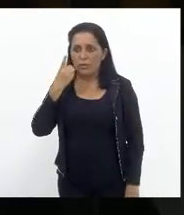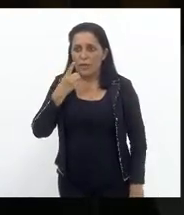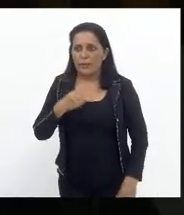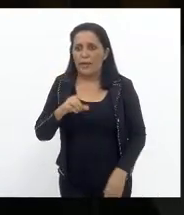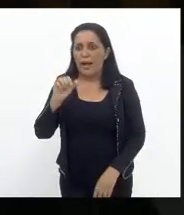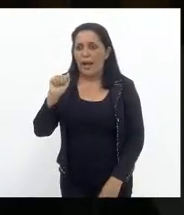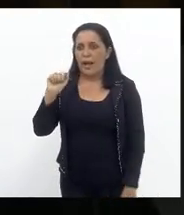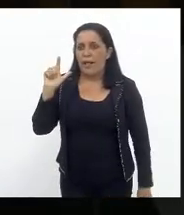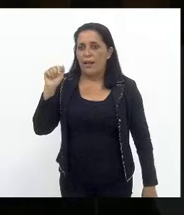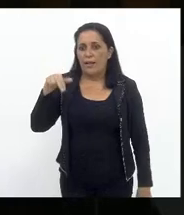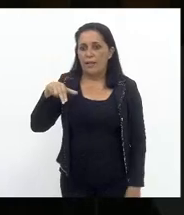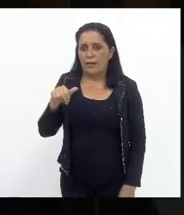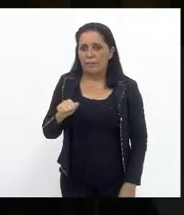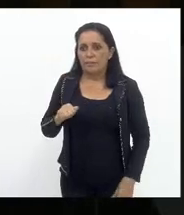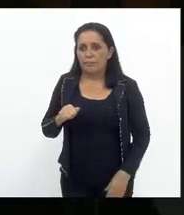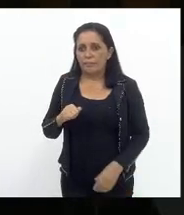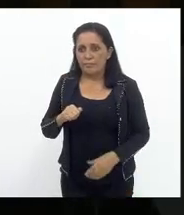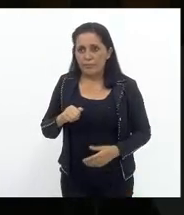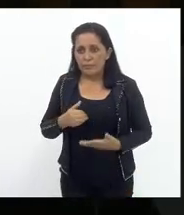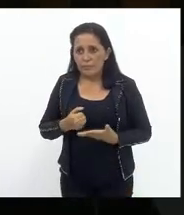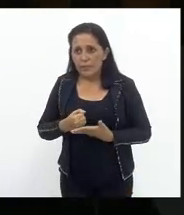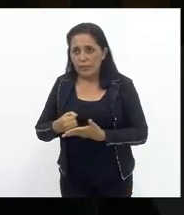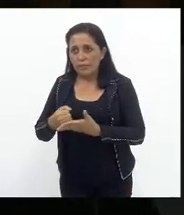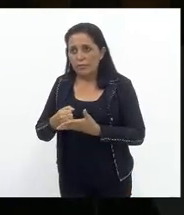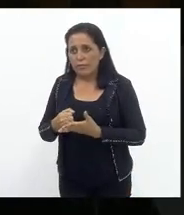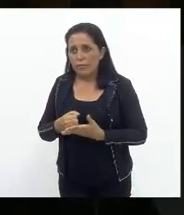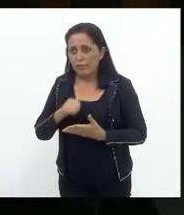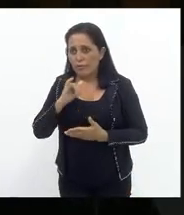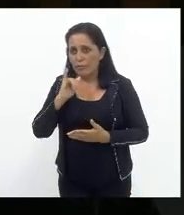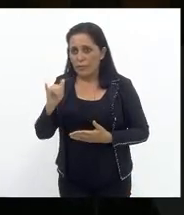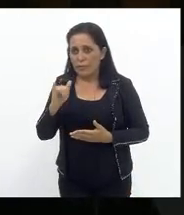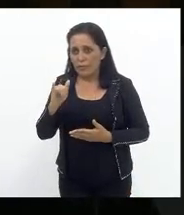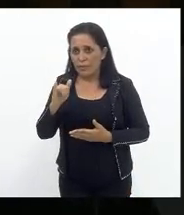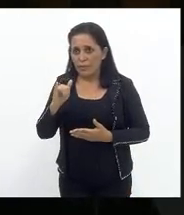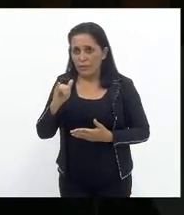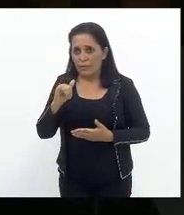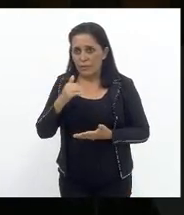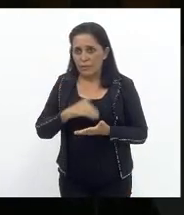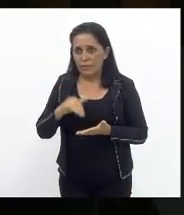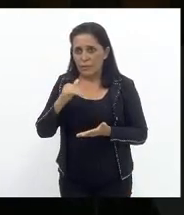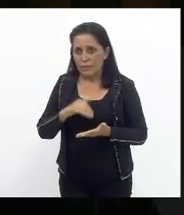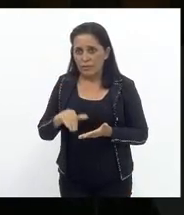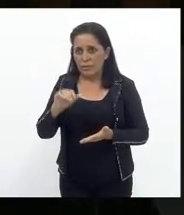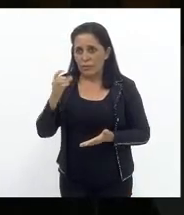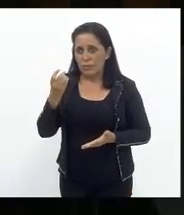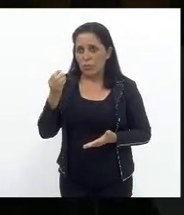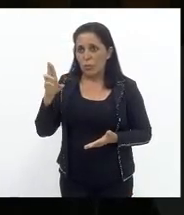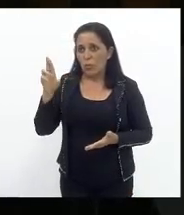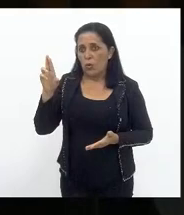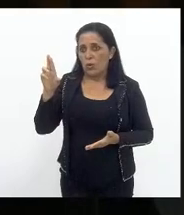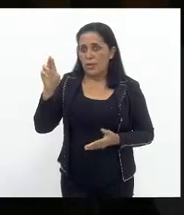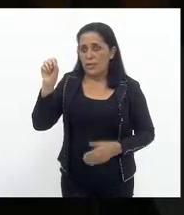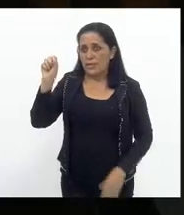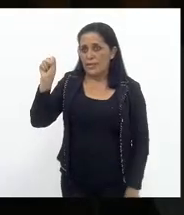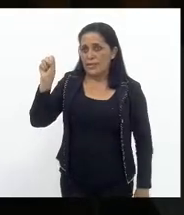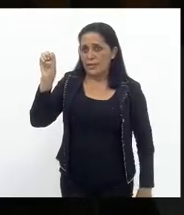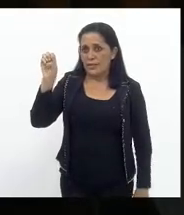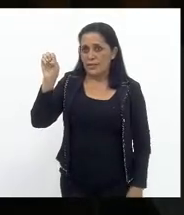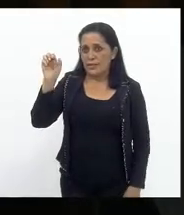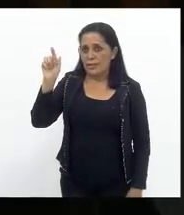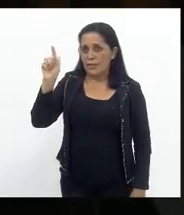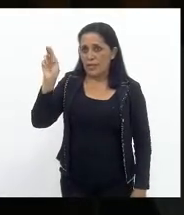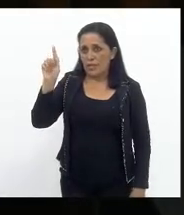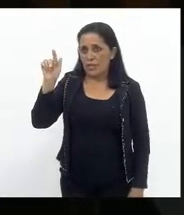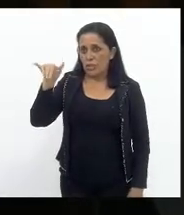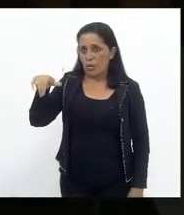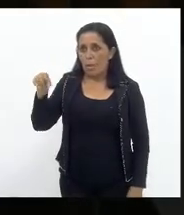Levou essa informação ao secretário de Estado de Ciência e Tecnologia, doutor Serginho, para que